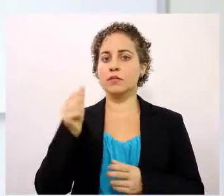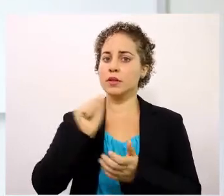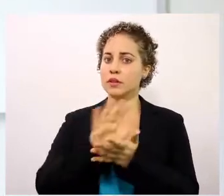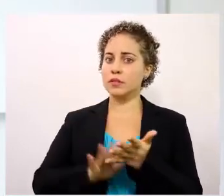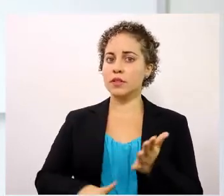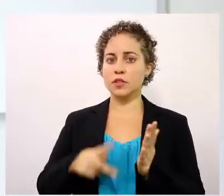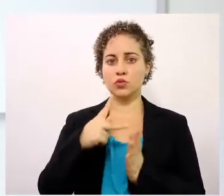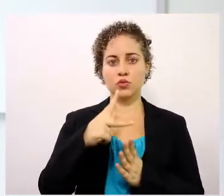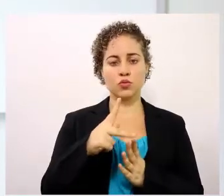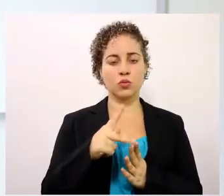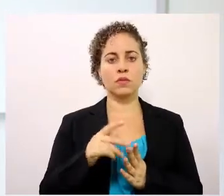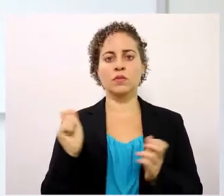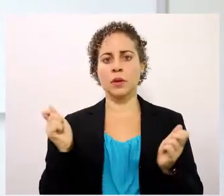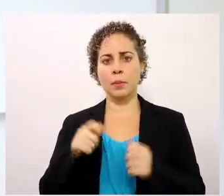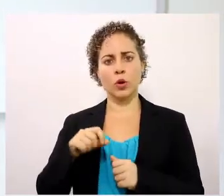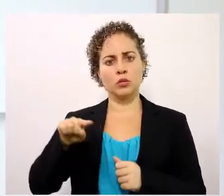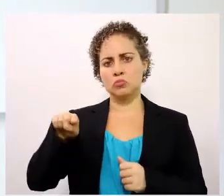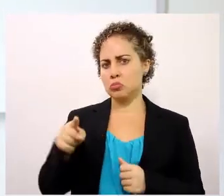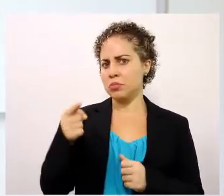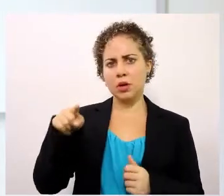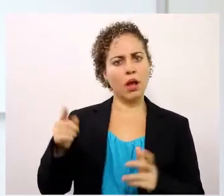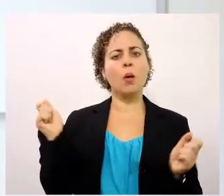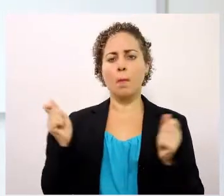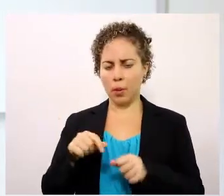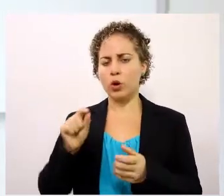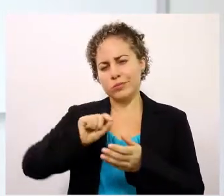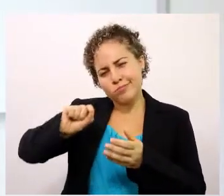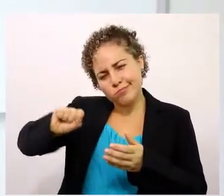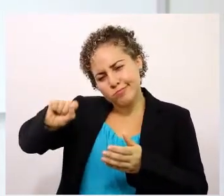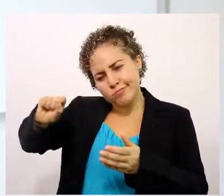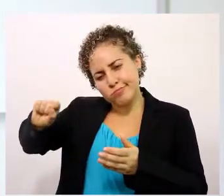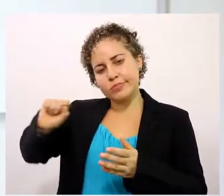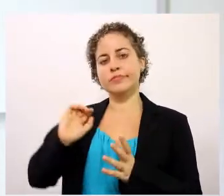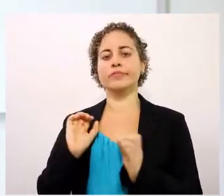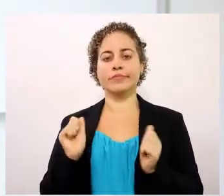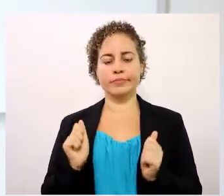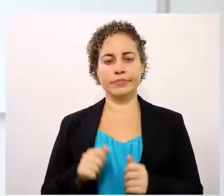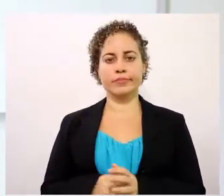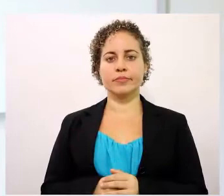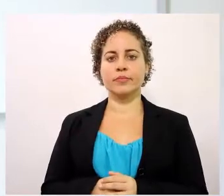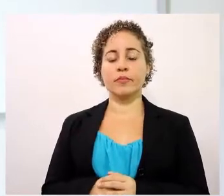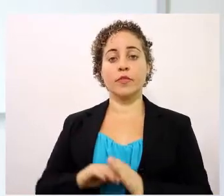atividade, pode colocar aqui 1 milhão, sem problema nenhum. Então, de